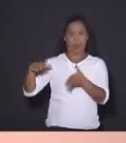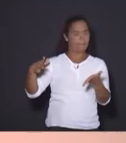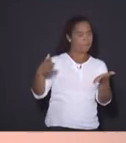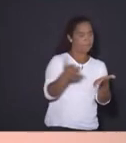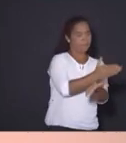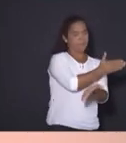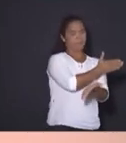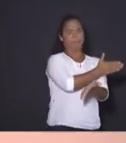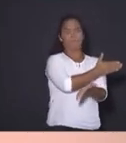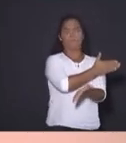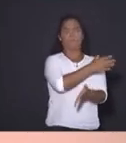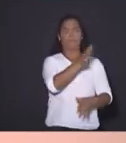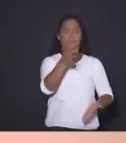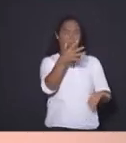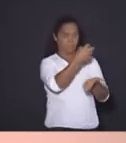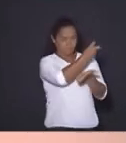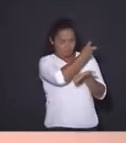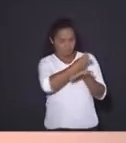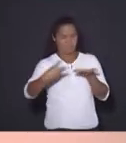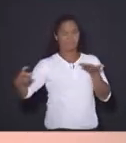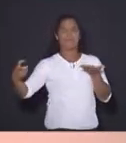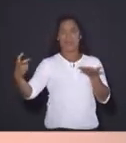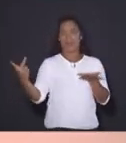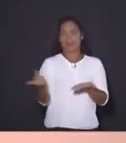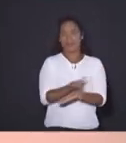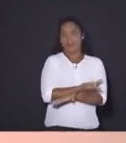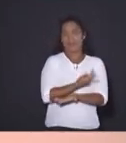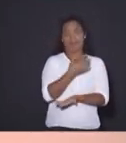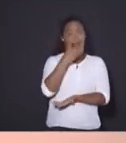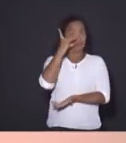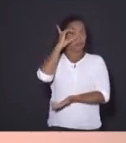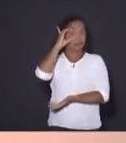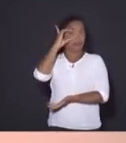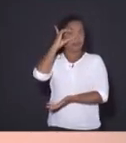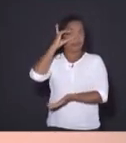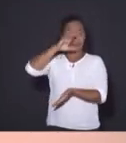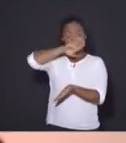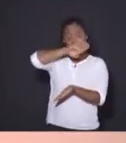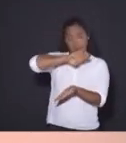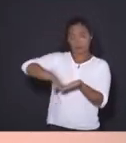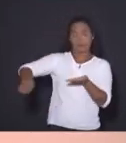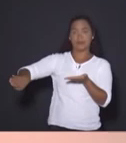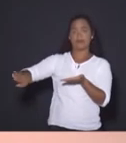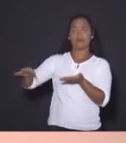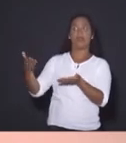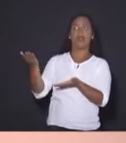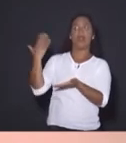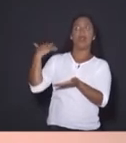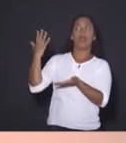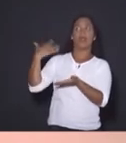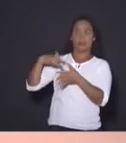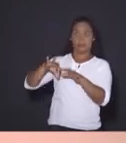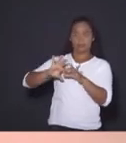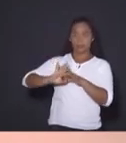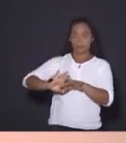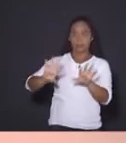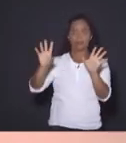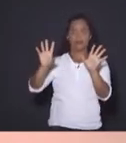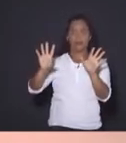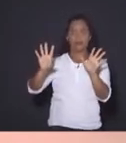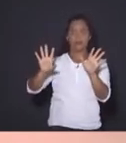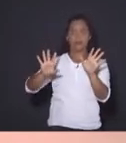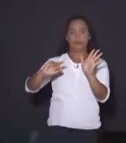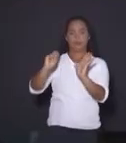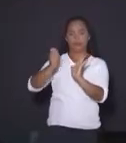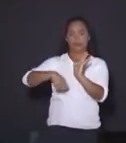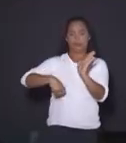a força como agora aconteceu é com dilma ela simplesmente tira setores que ela deixou anteriormente entrar no estado e ela tira simplesmente